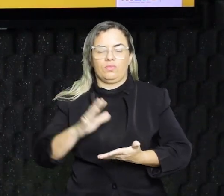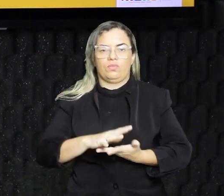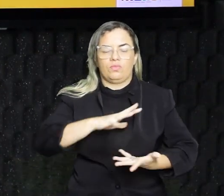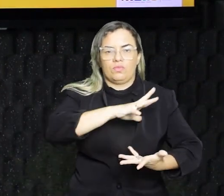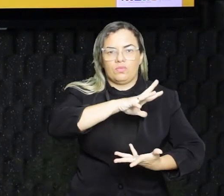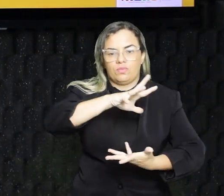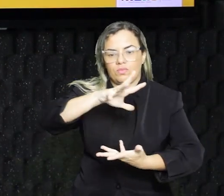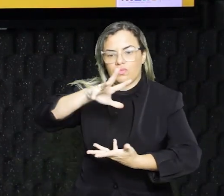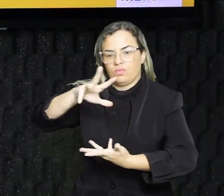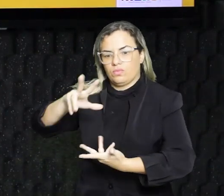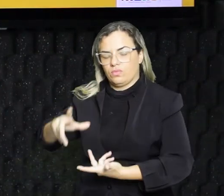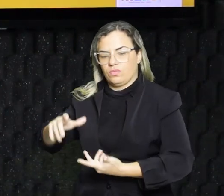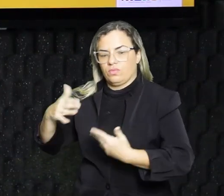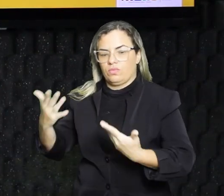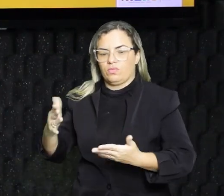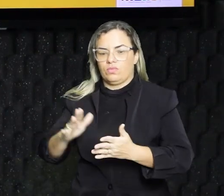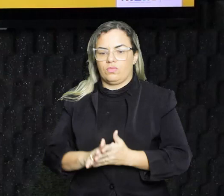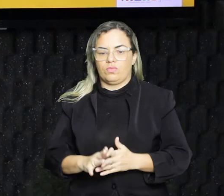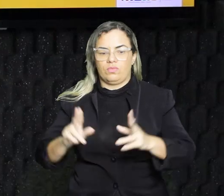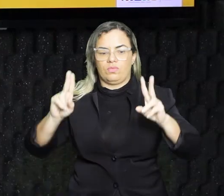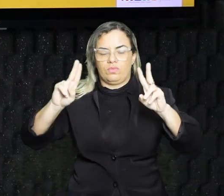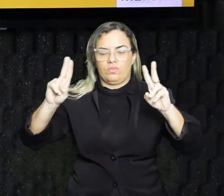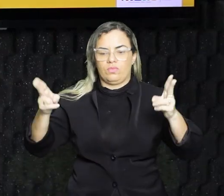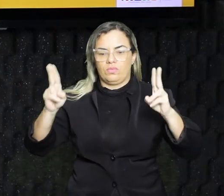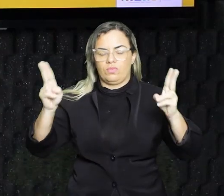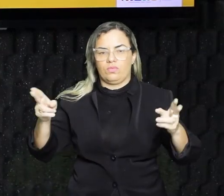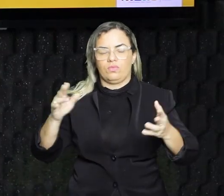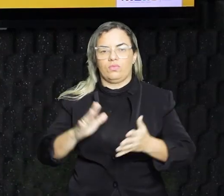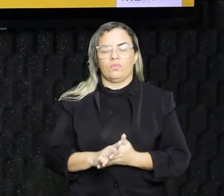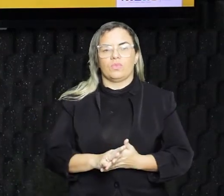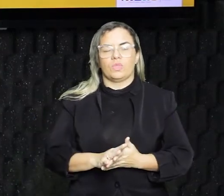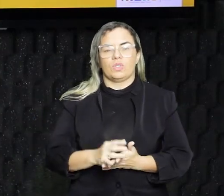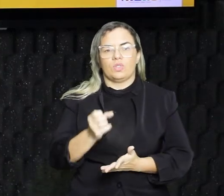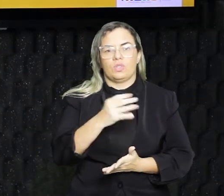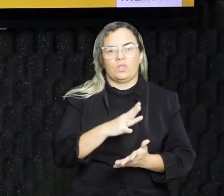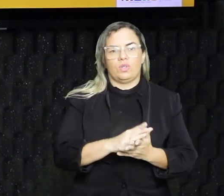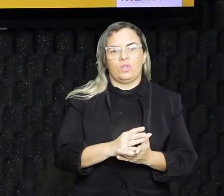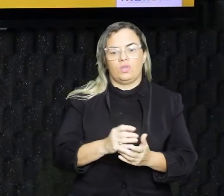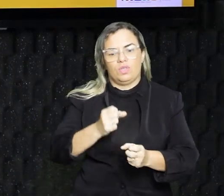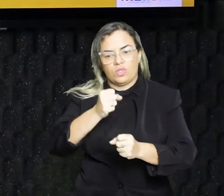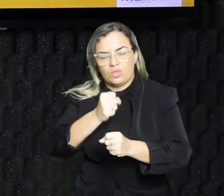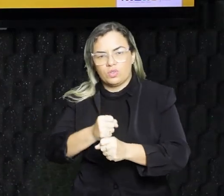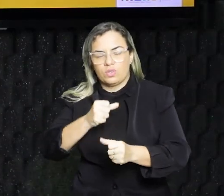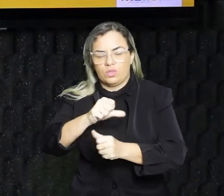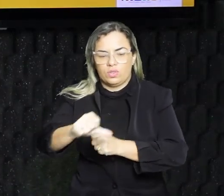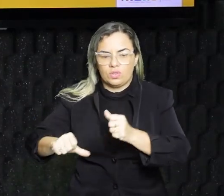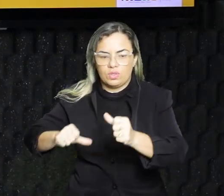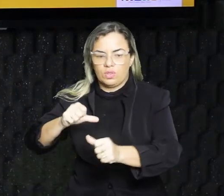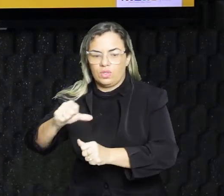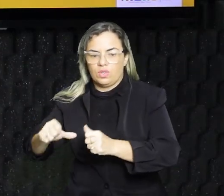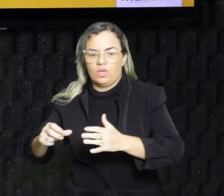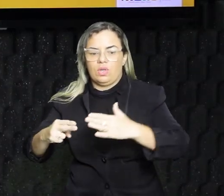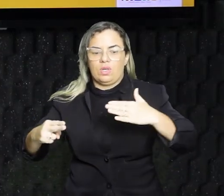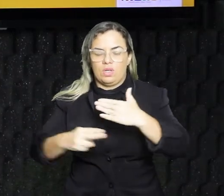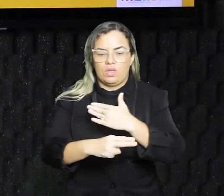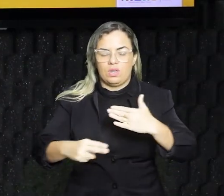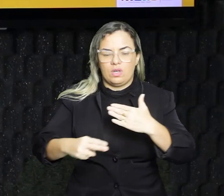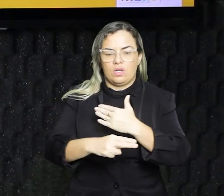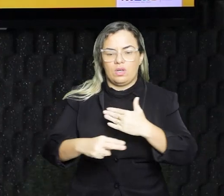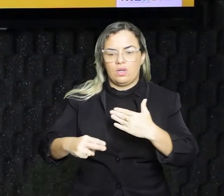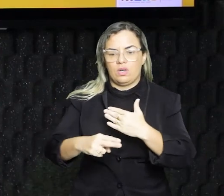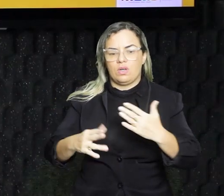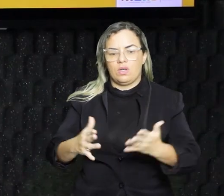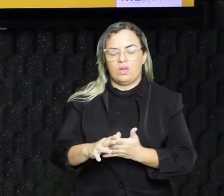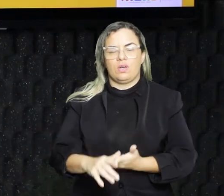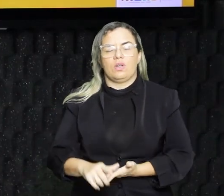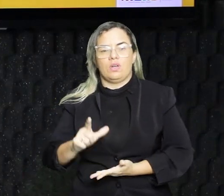internacional. Abre aspas, revitalização, fecha aspas, urbana deveria deixar para